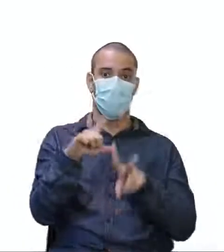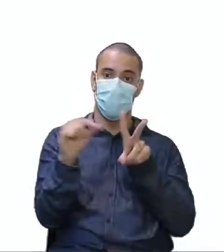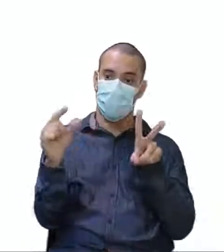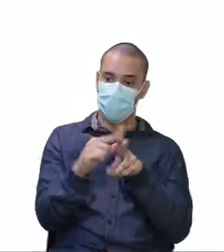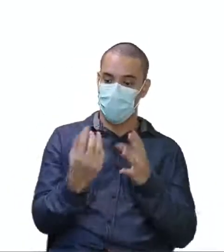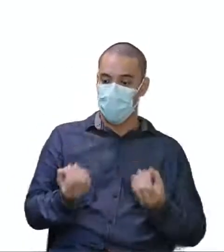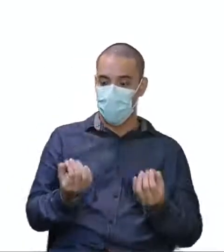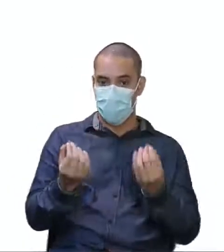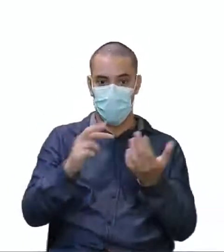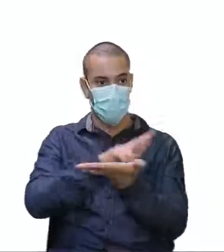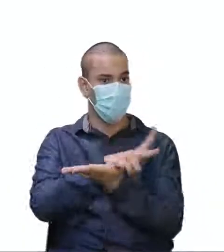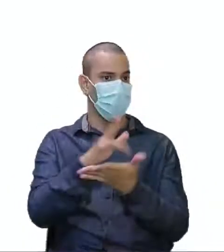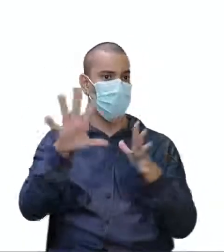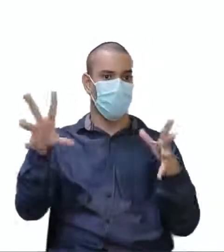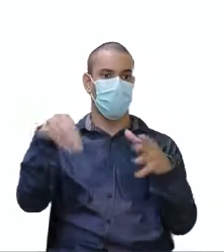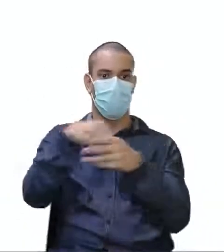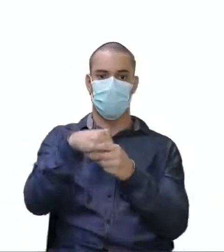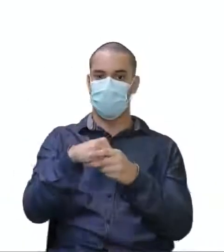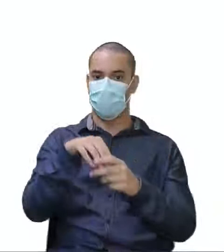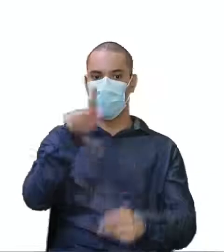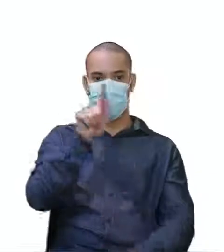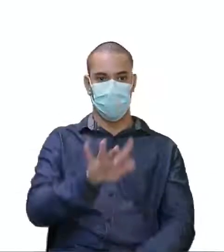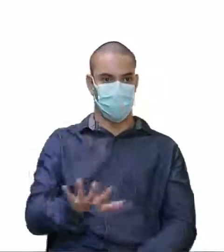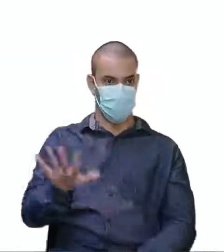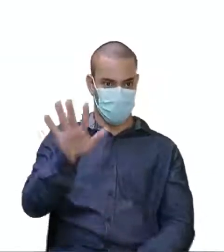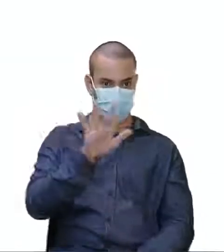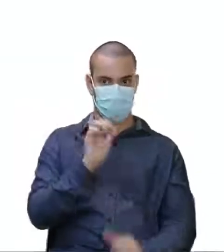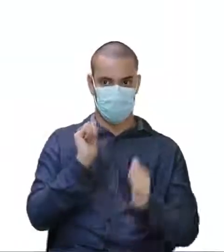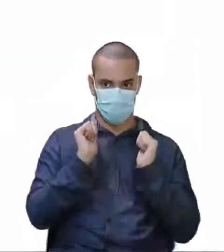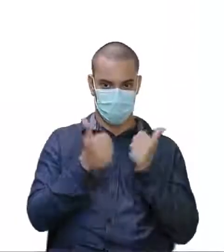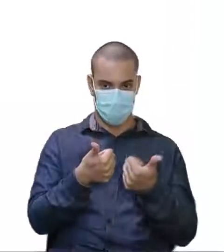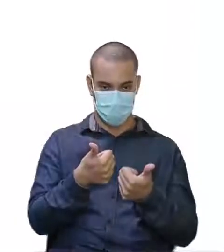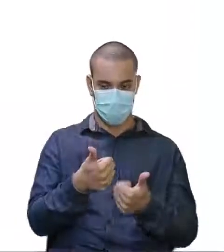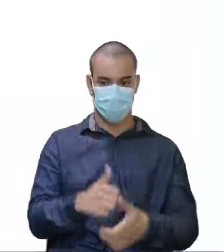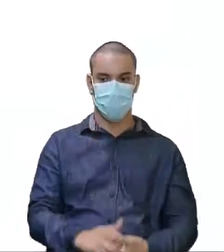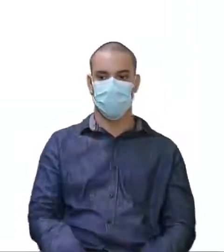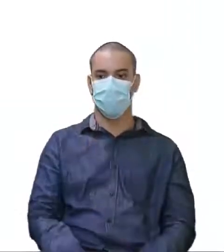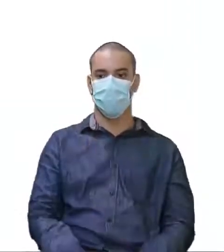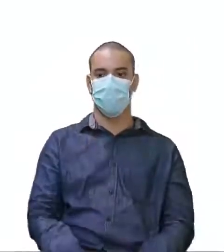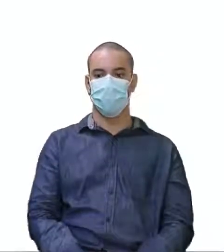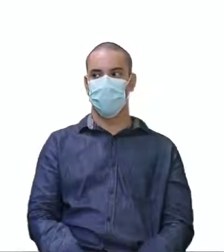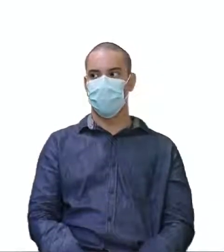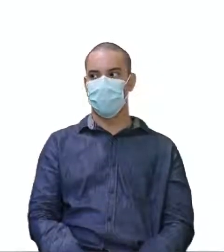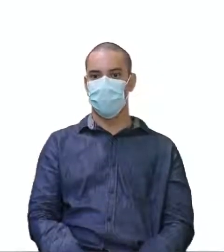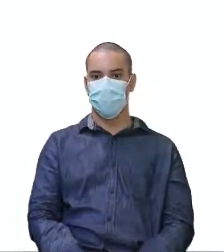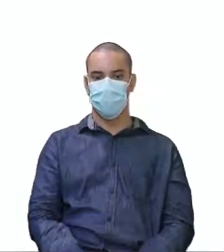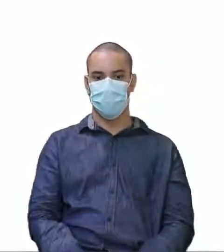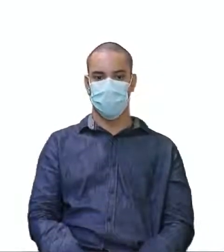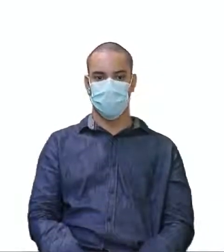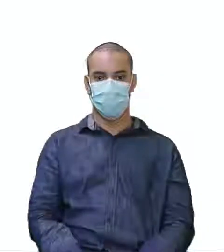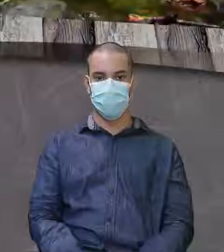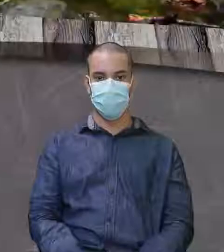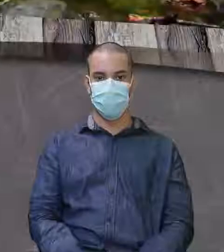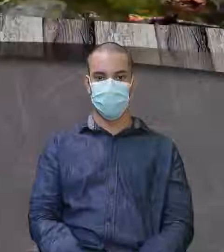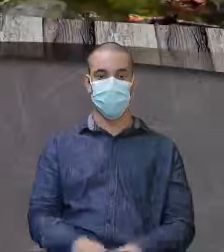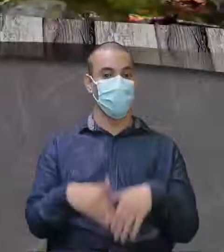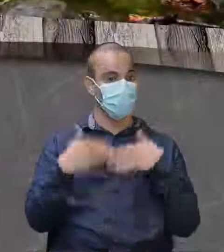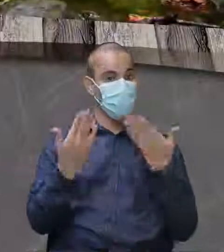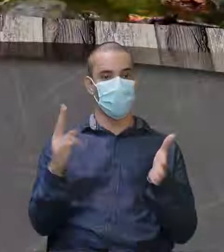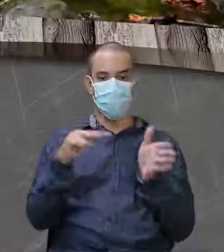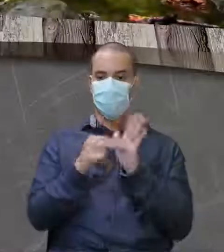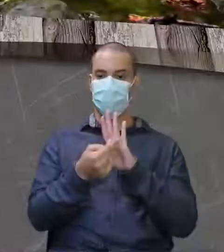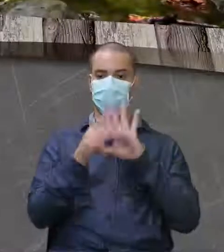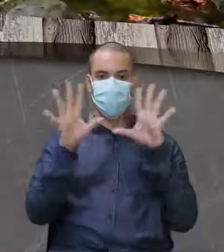seres vivos, tá bom, pessoal? Então, essa seria a diferença, ok? Então é isso,